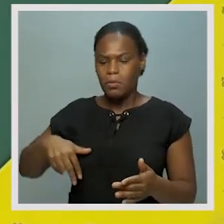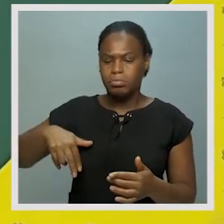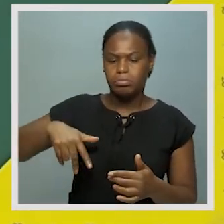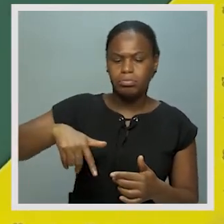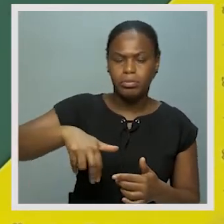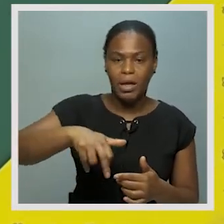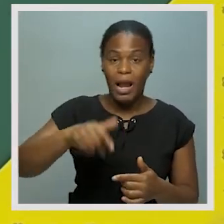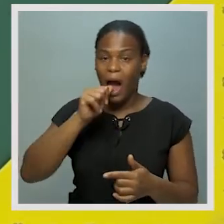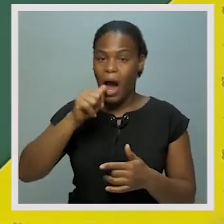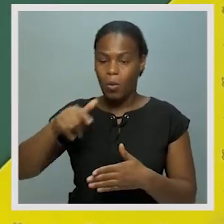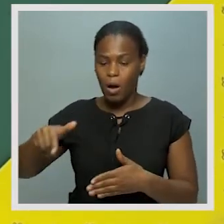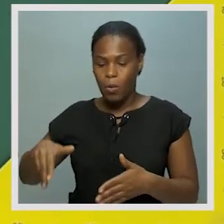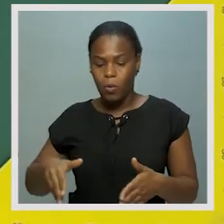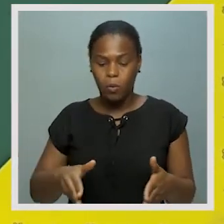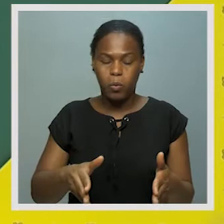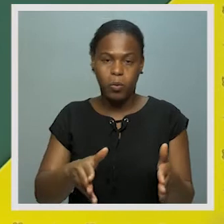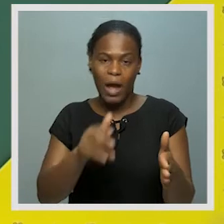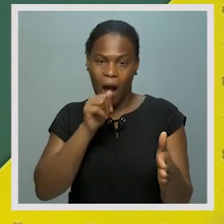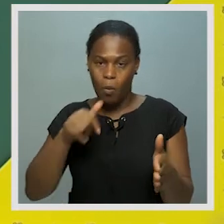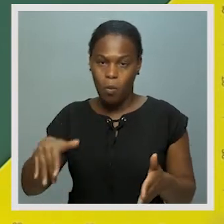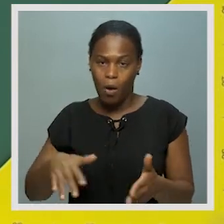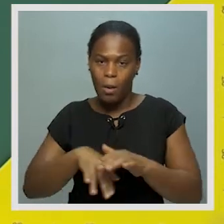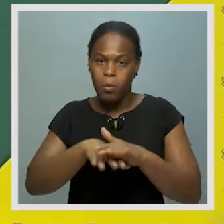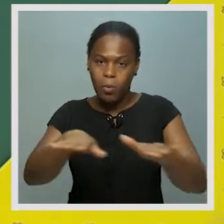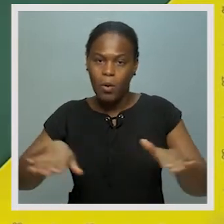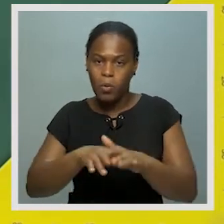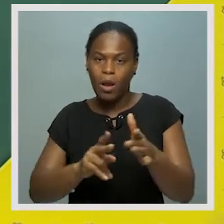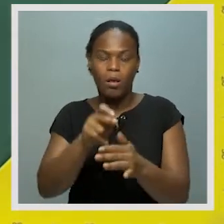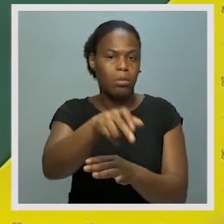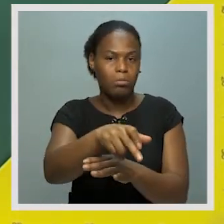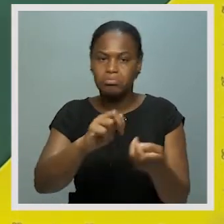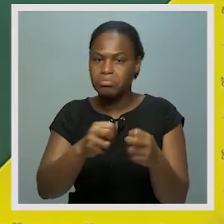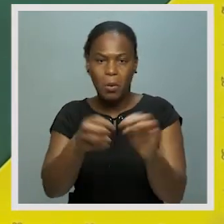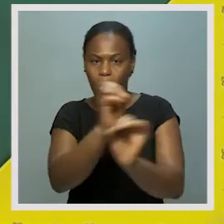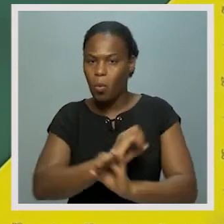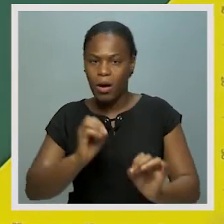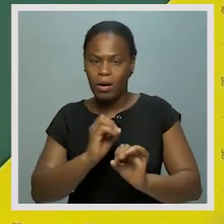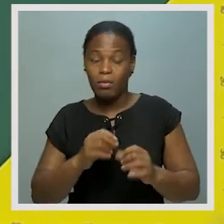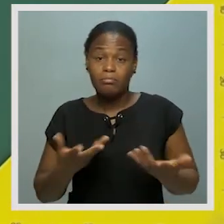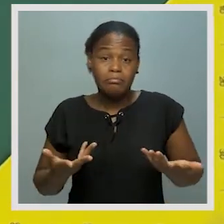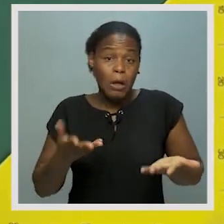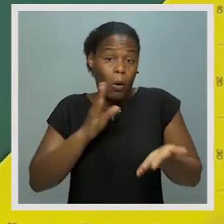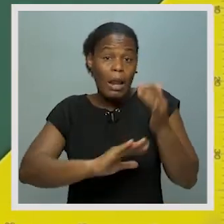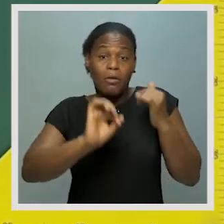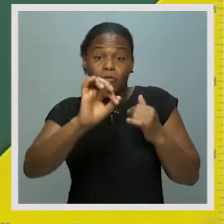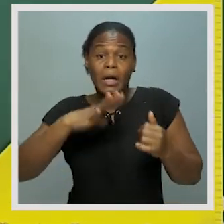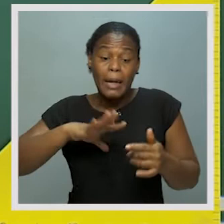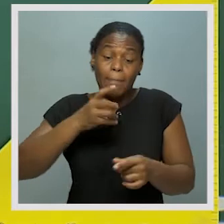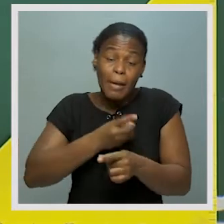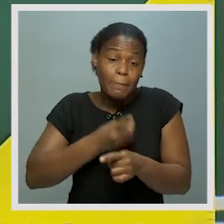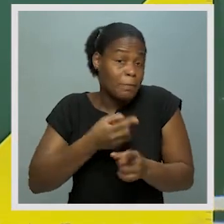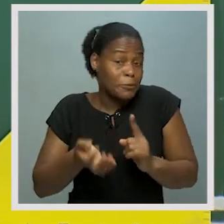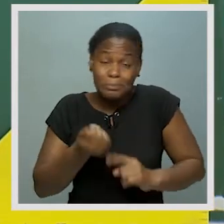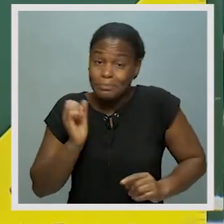problema este rio de uma margem a outra, mas sem qualquer problema. E o seu colega queria fazer o